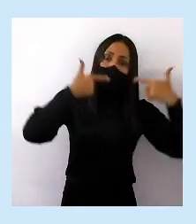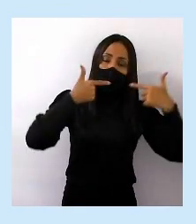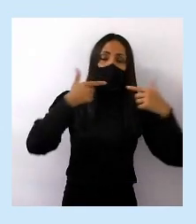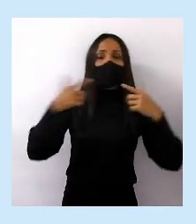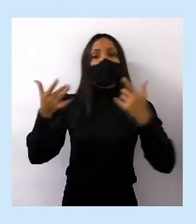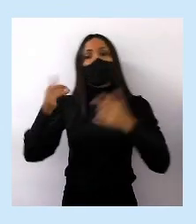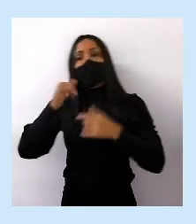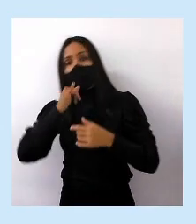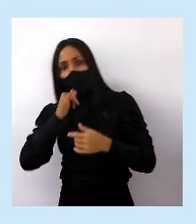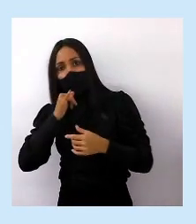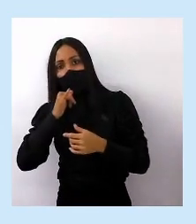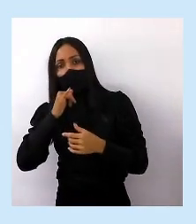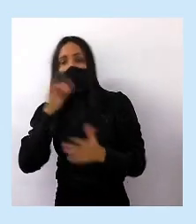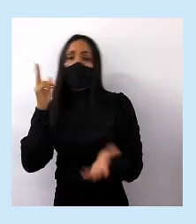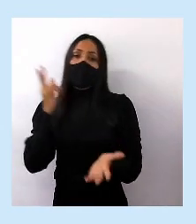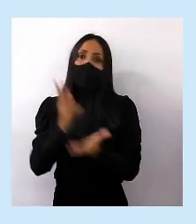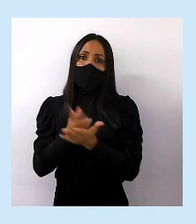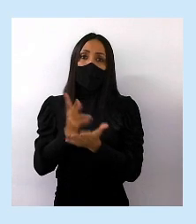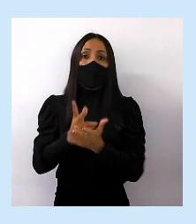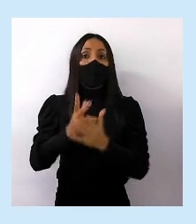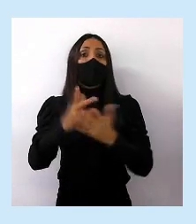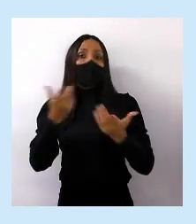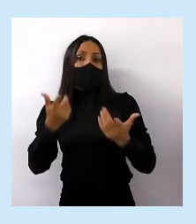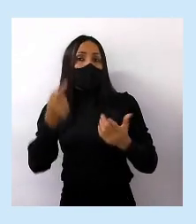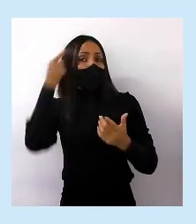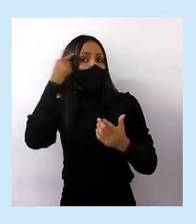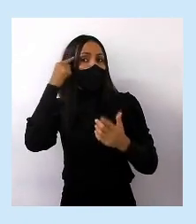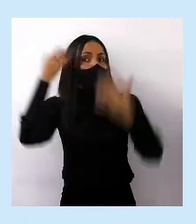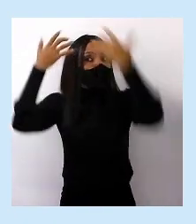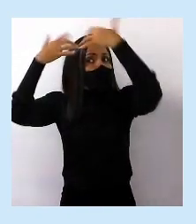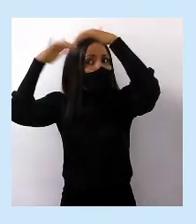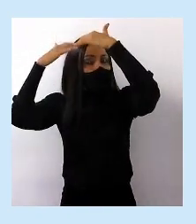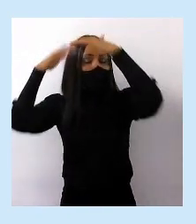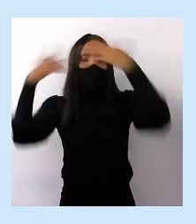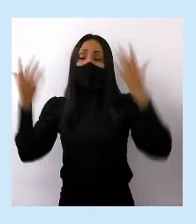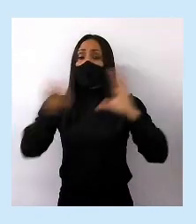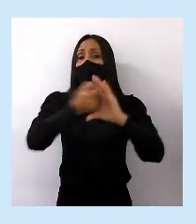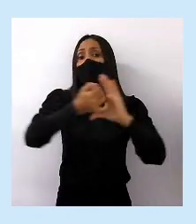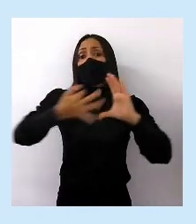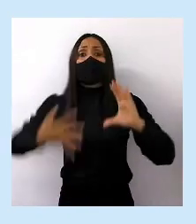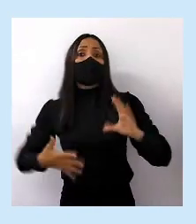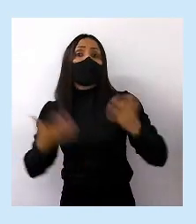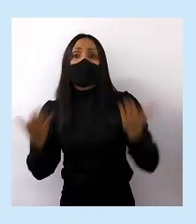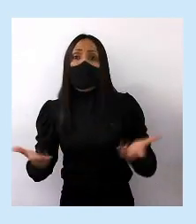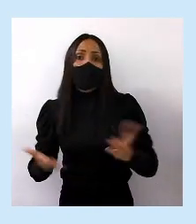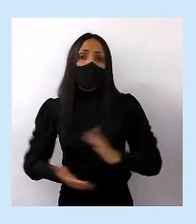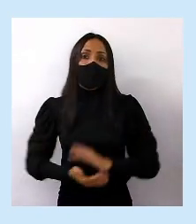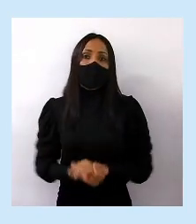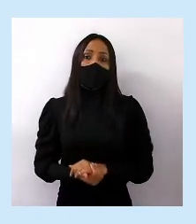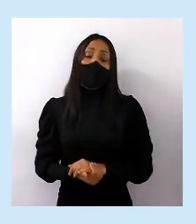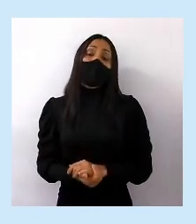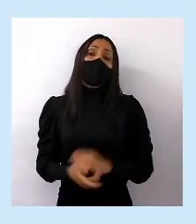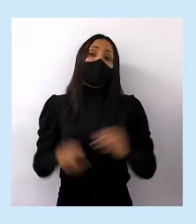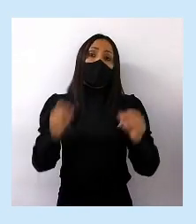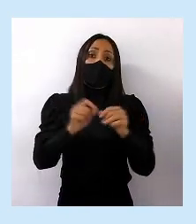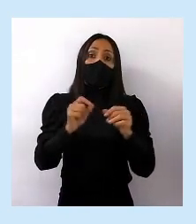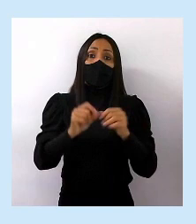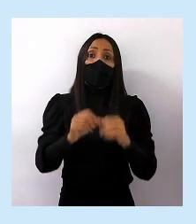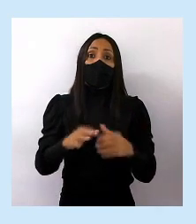tristeza, mas ela sempre leva à reflexão. E o que é que caracteriza o gênero dramático? É que ele é feito para